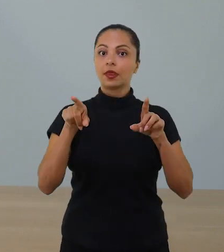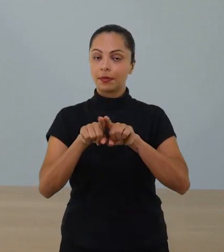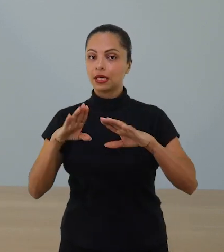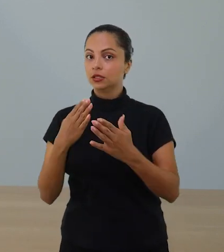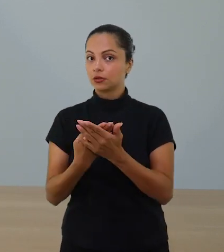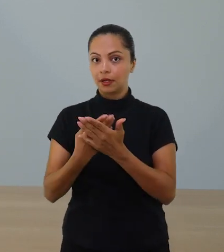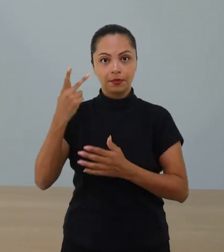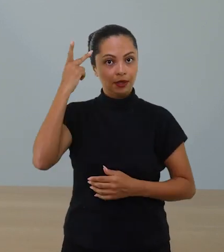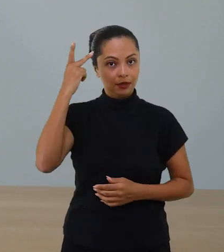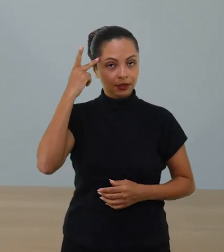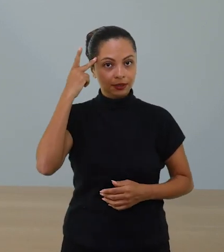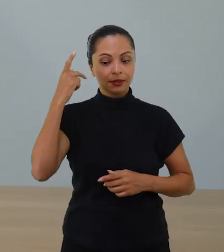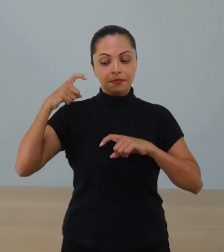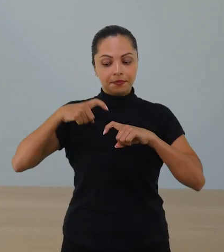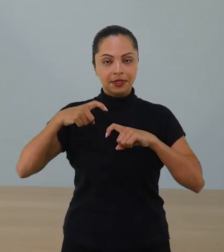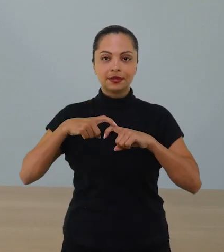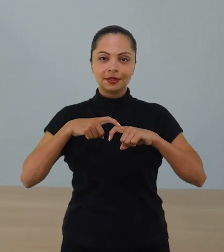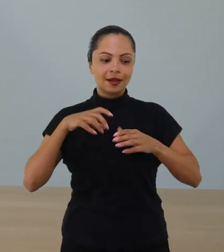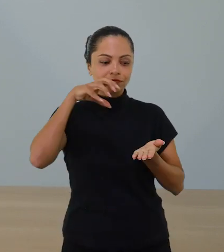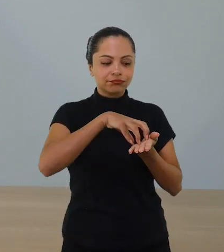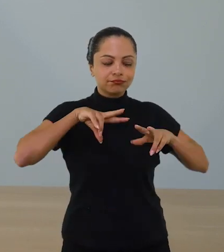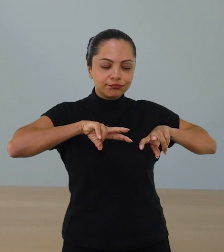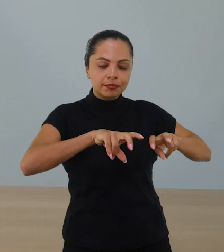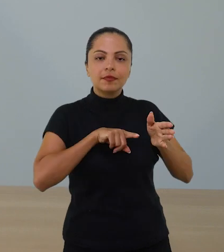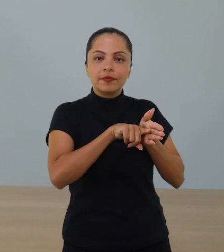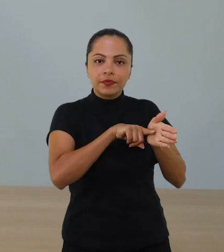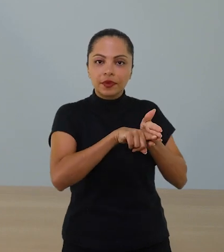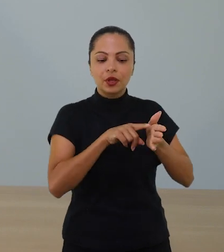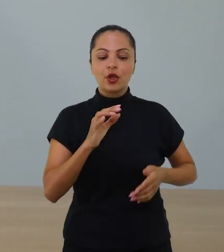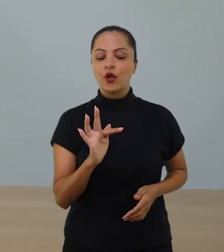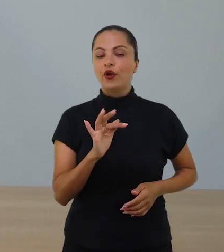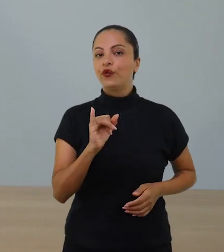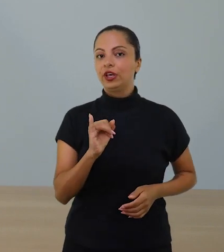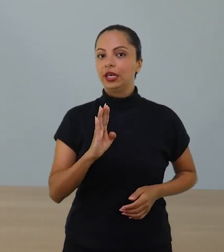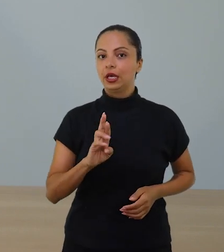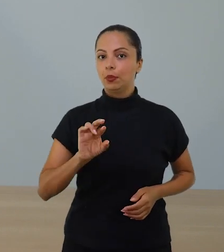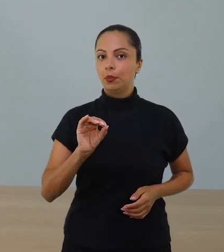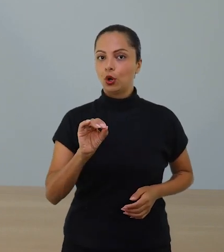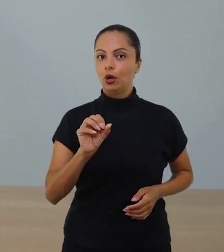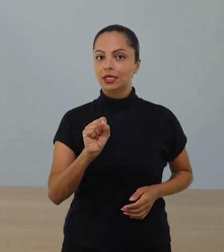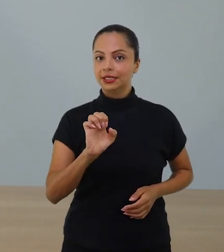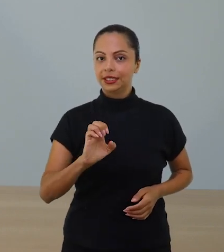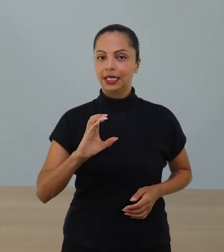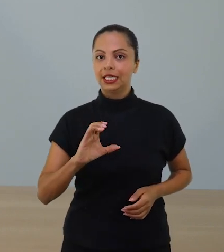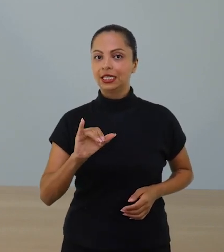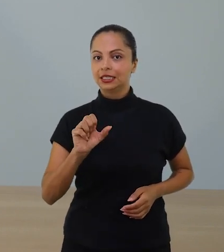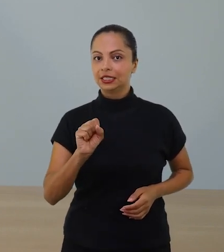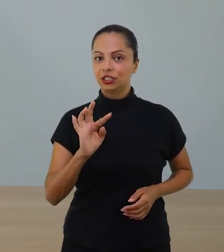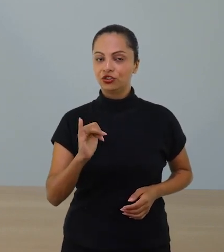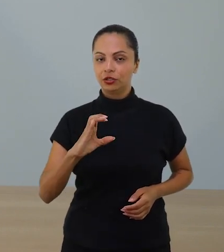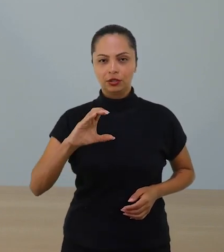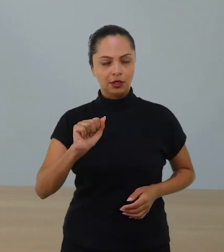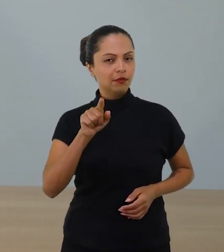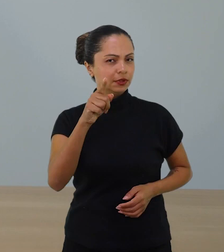Universidade Federal de São Paulo, Escola Paulista de Medicina. Você sabia que a maioria das pessoas com fibrose cística apresenta dificuldade